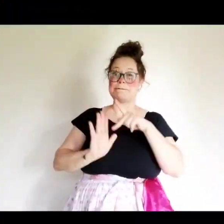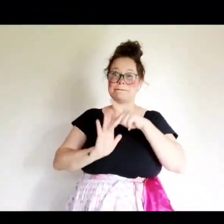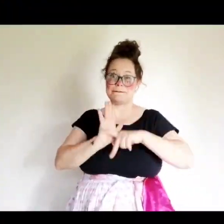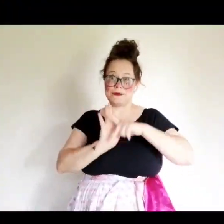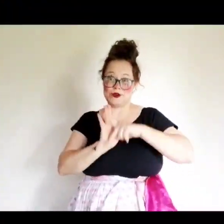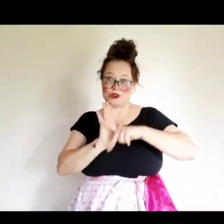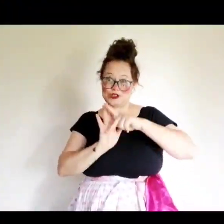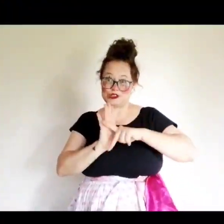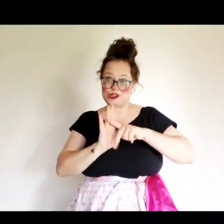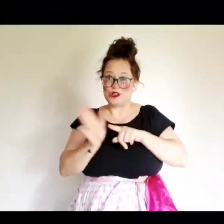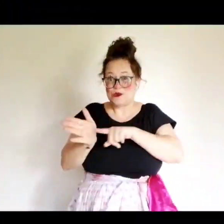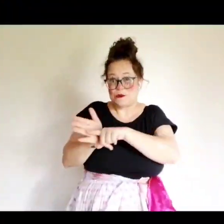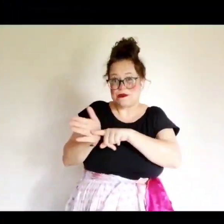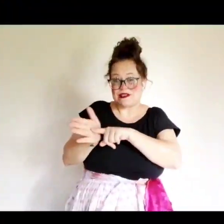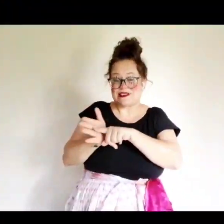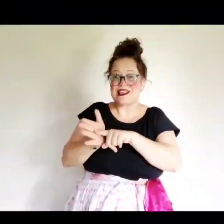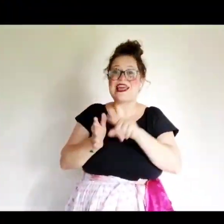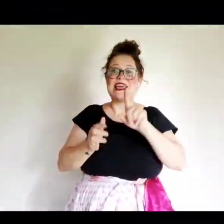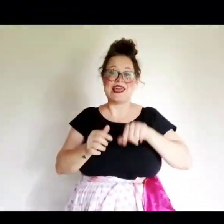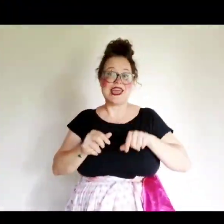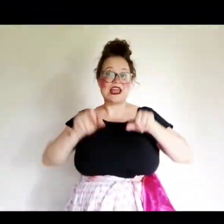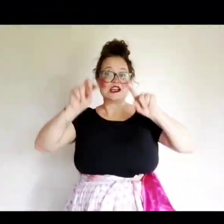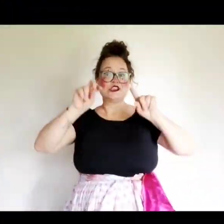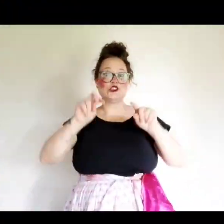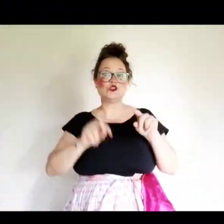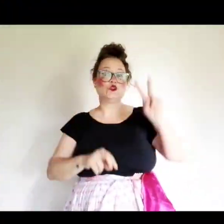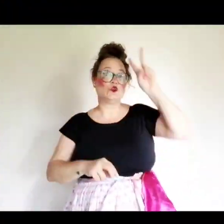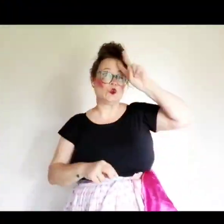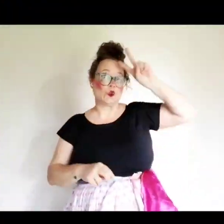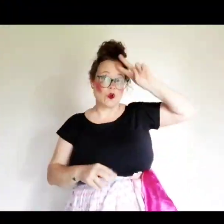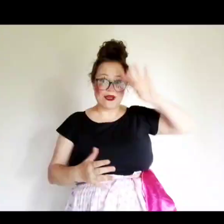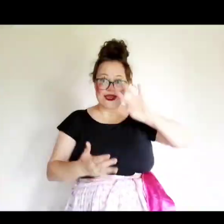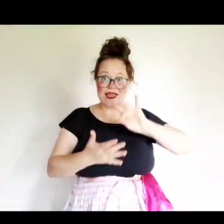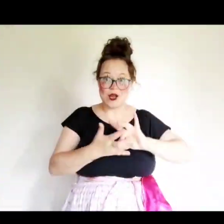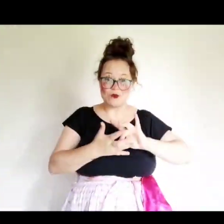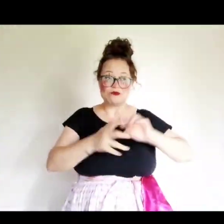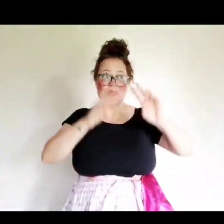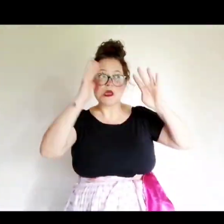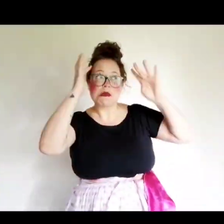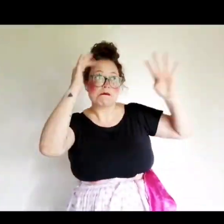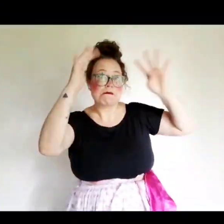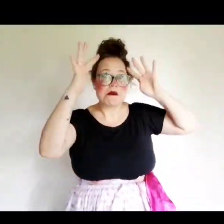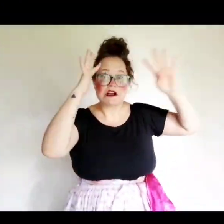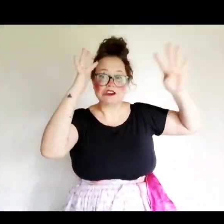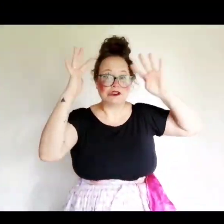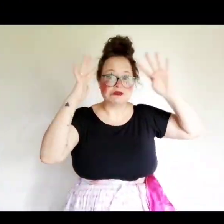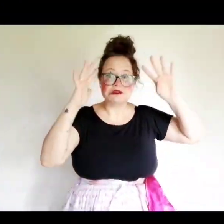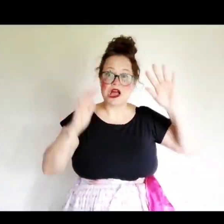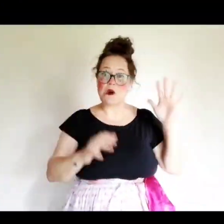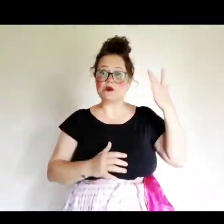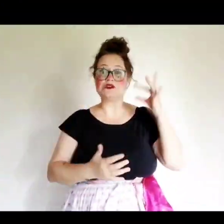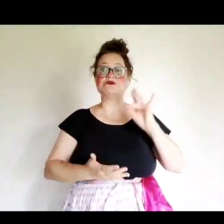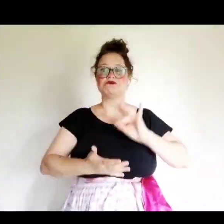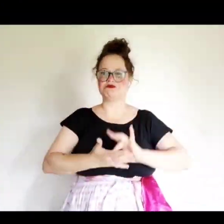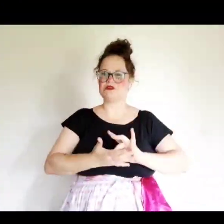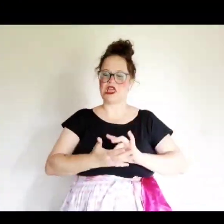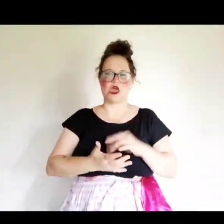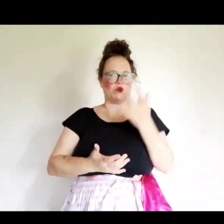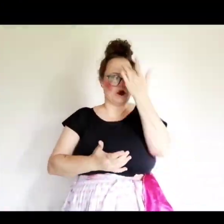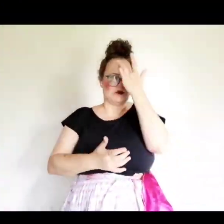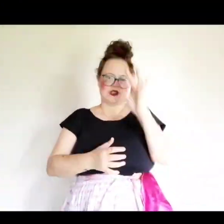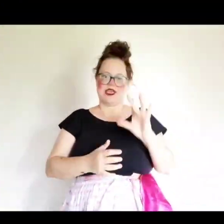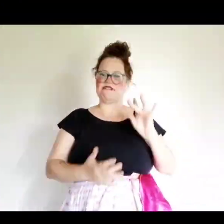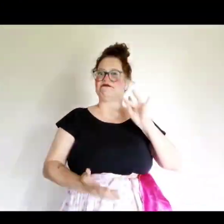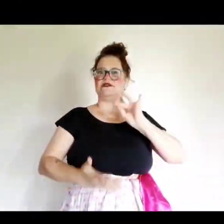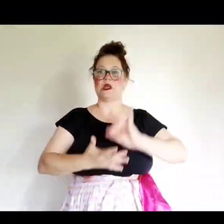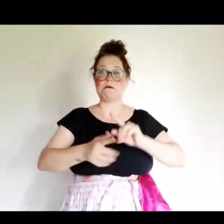É uma história real de um fato imaginário, porque se não existiu, para mim foi muito real.